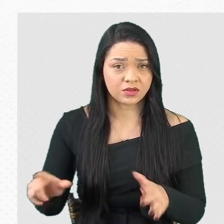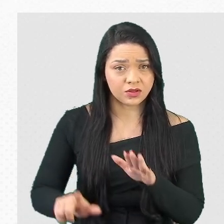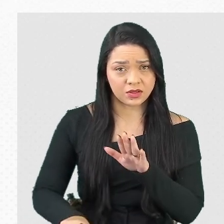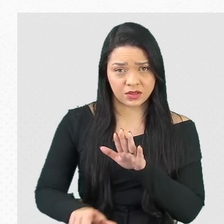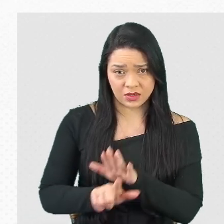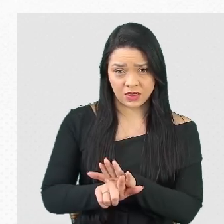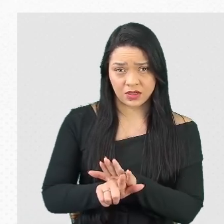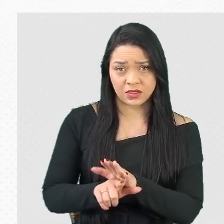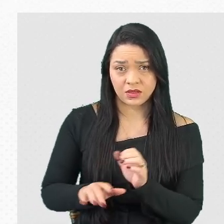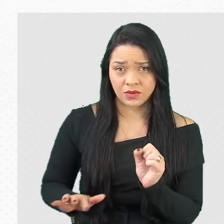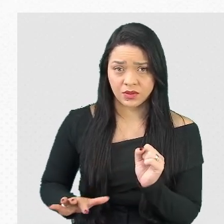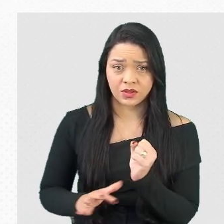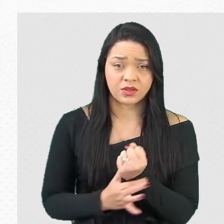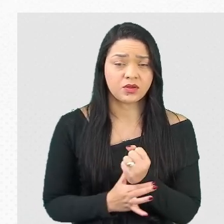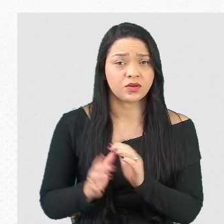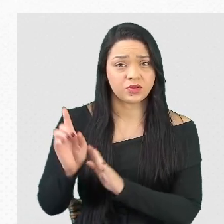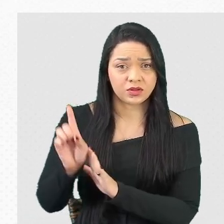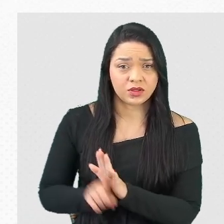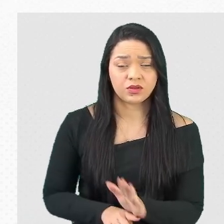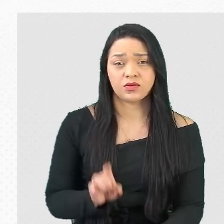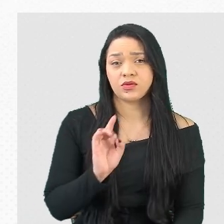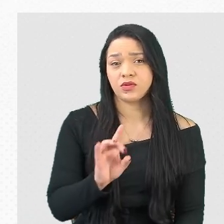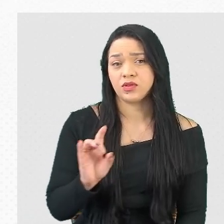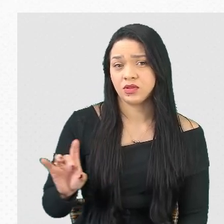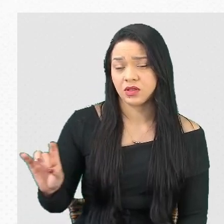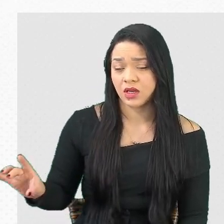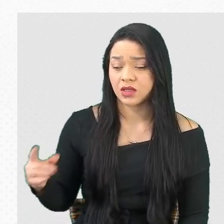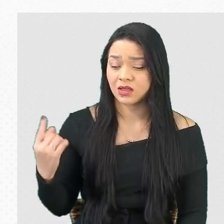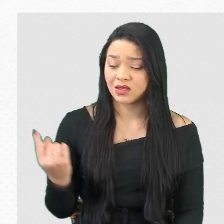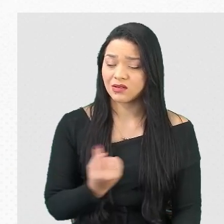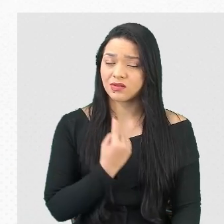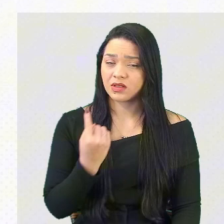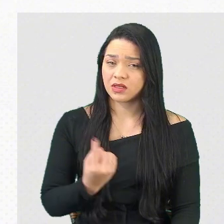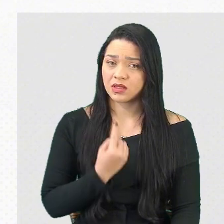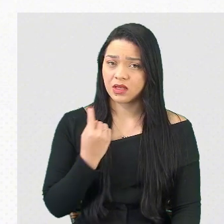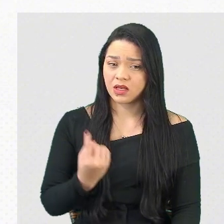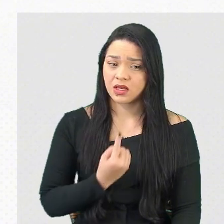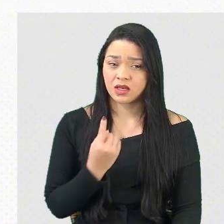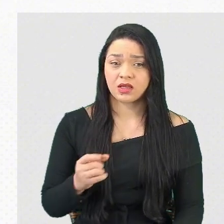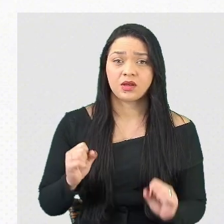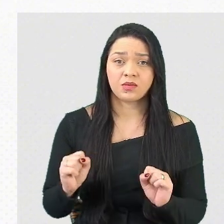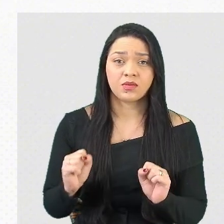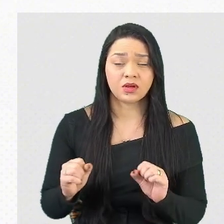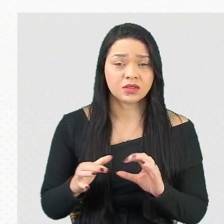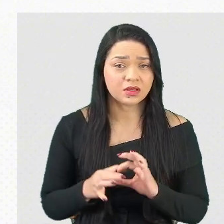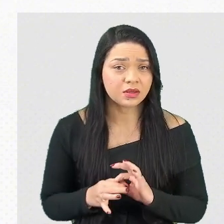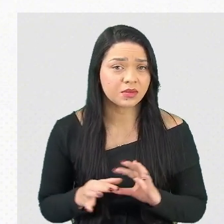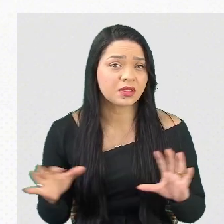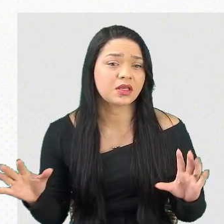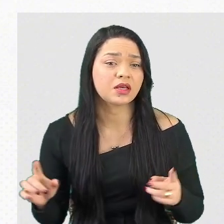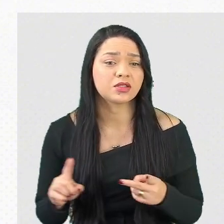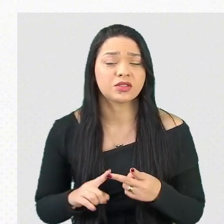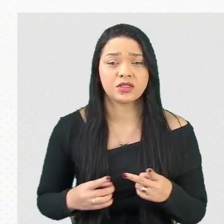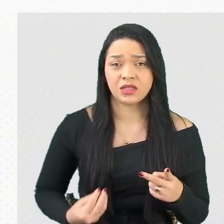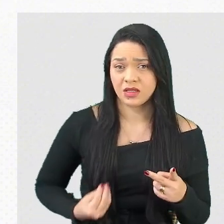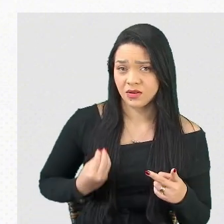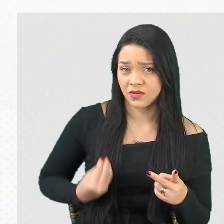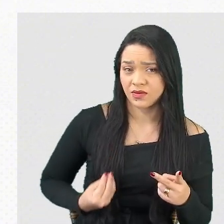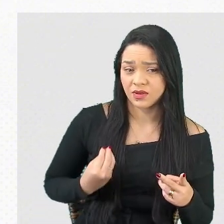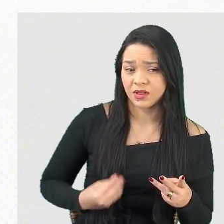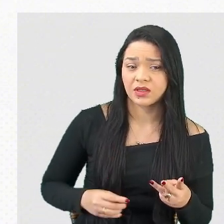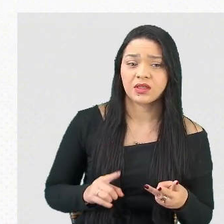que protegeriam os direitos de das individualidades, seja na liberdade, seja na vida, seja